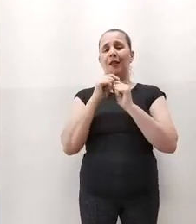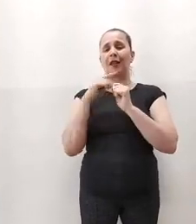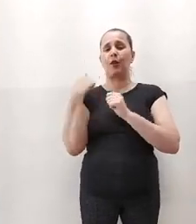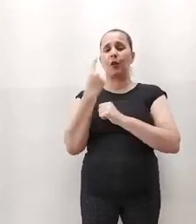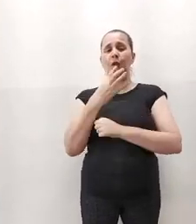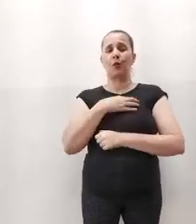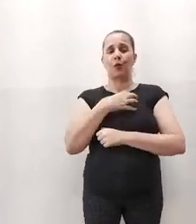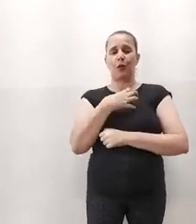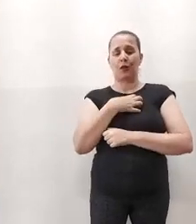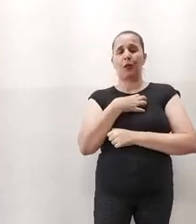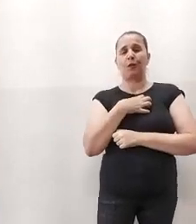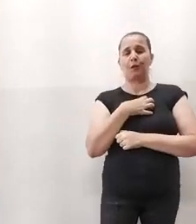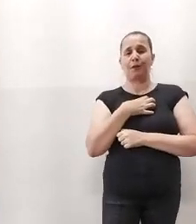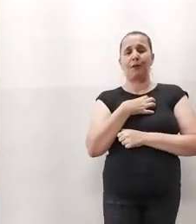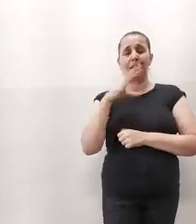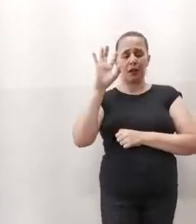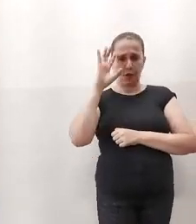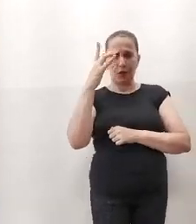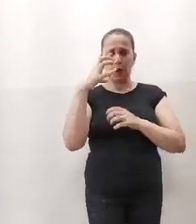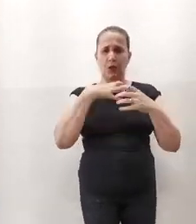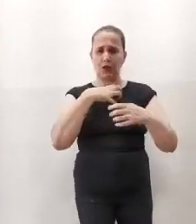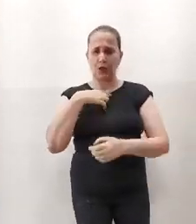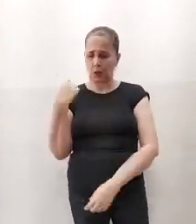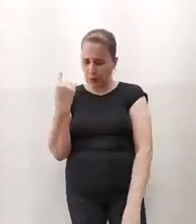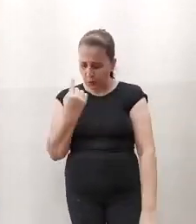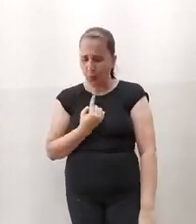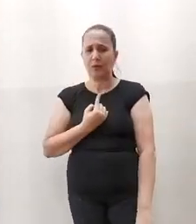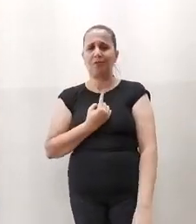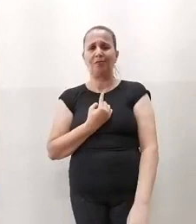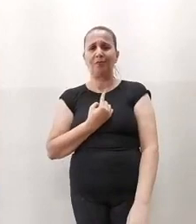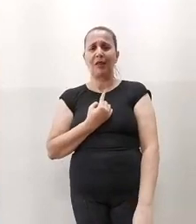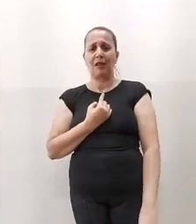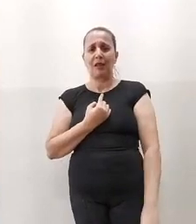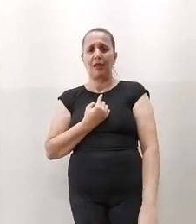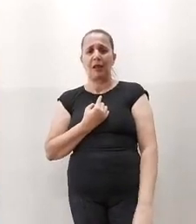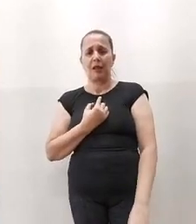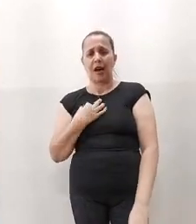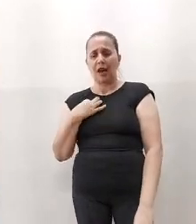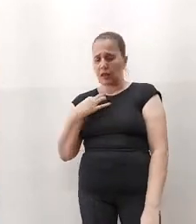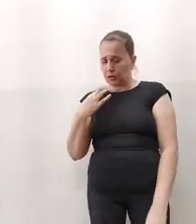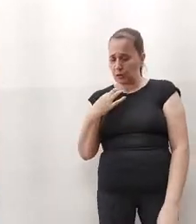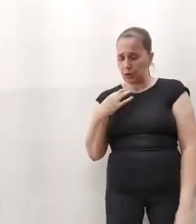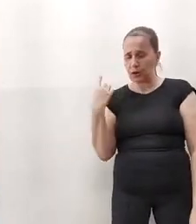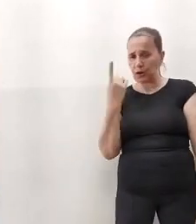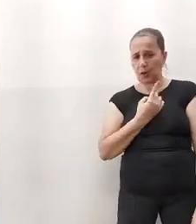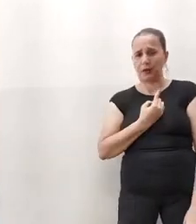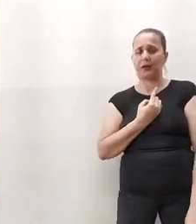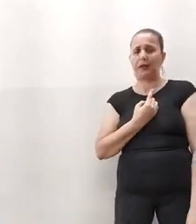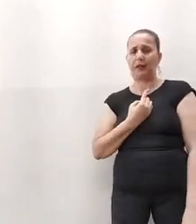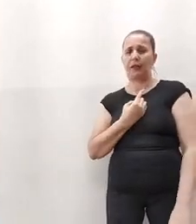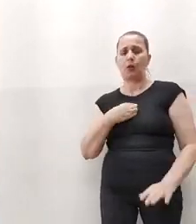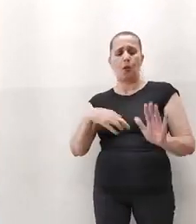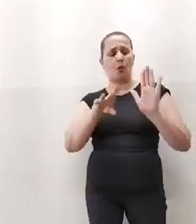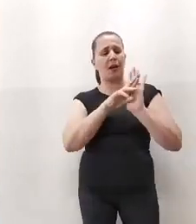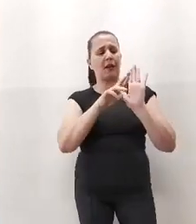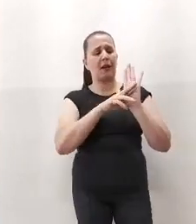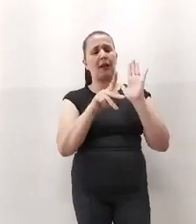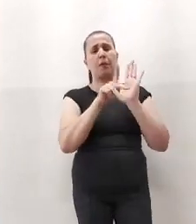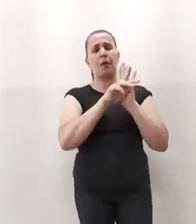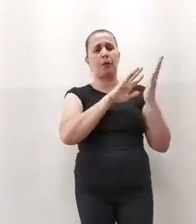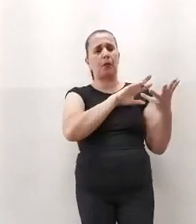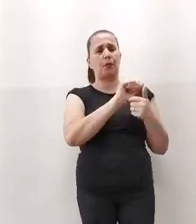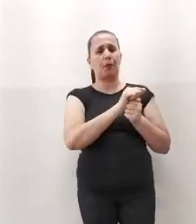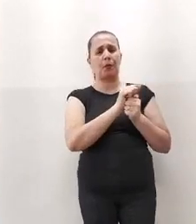maneira, tomar decisões da nossa maneira, agir da nossa maneira, segundo os padrões do mundo. O